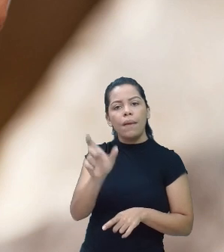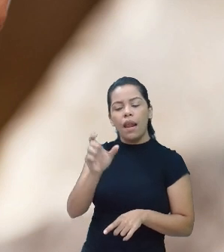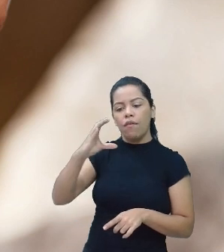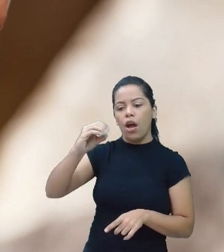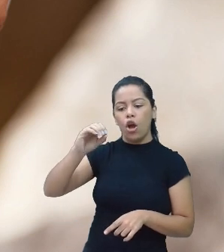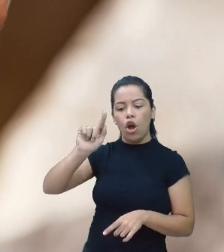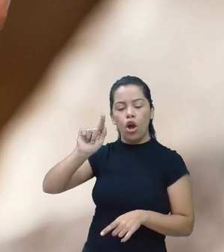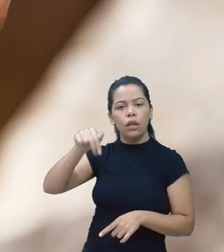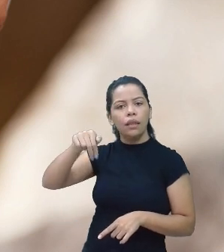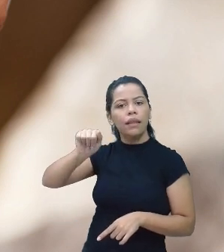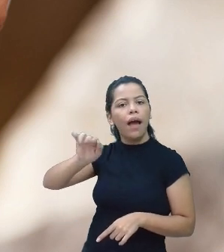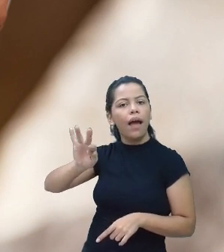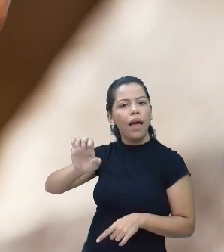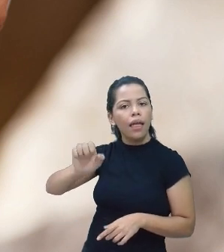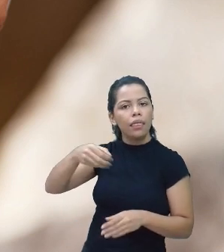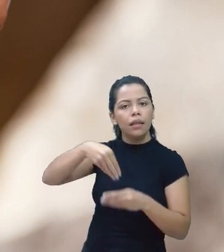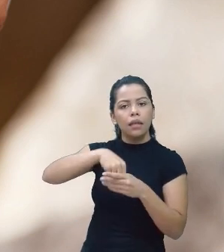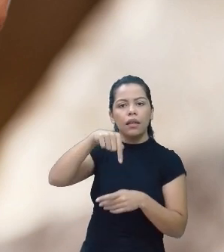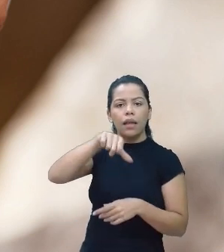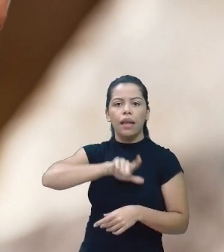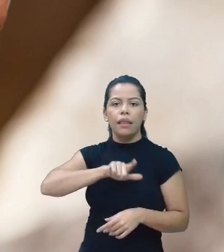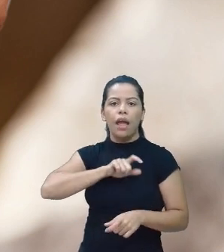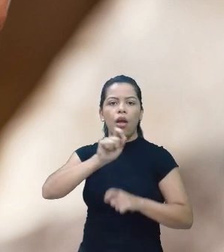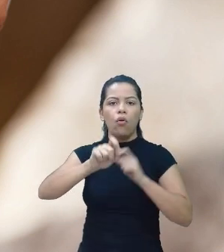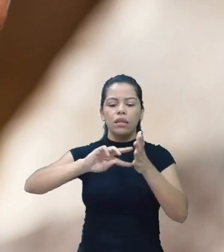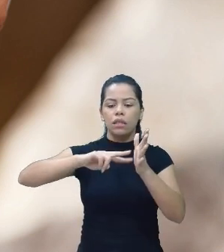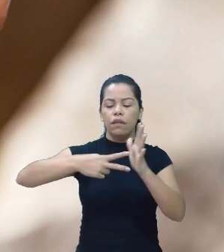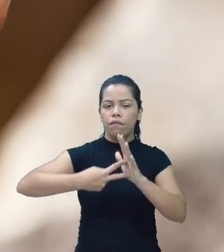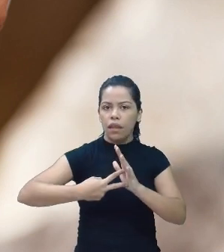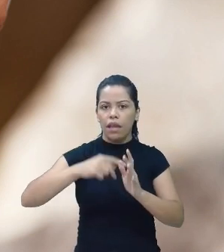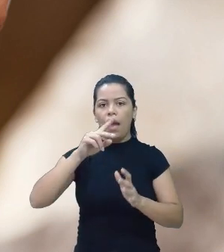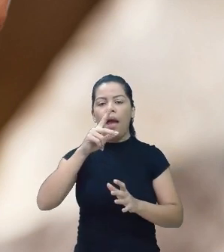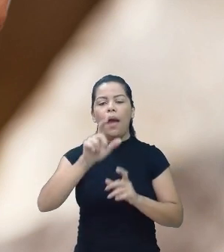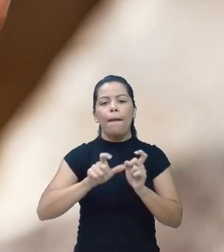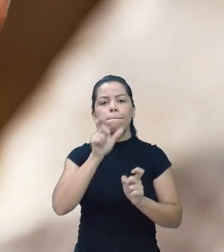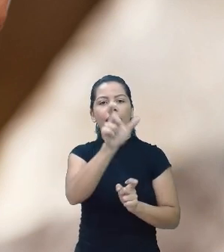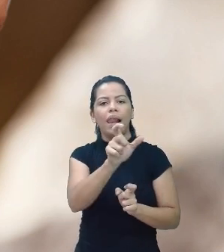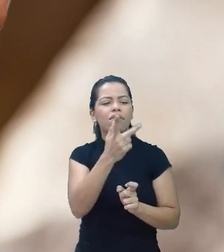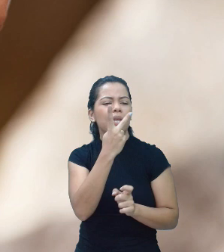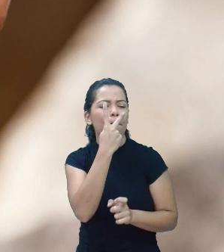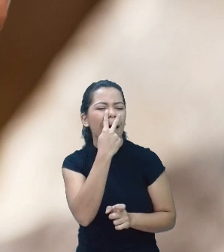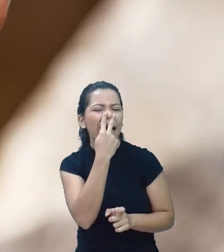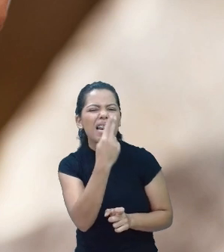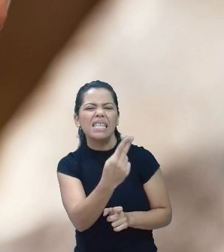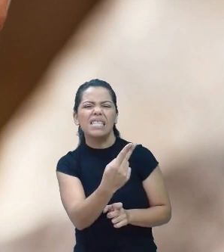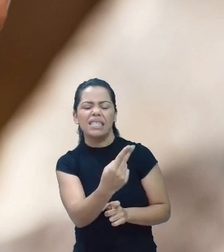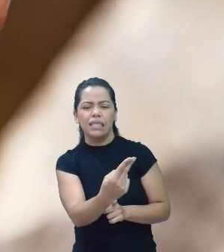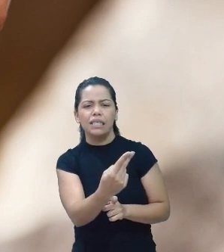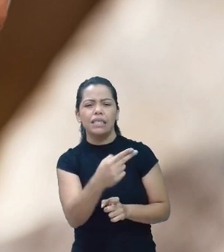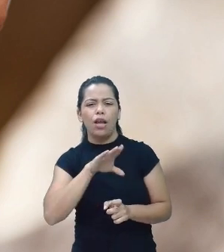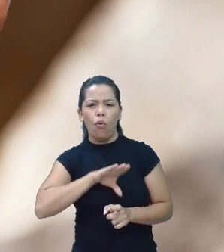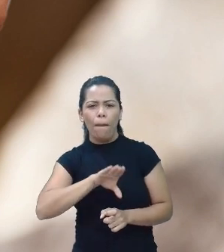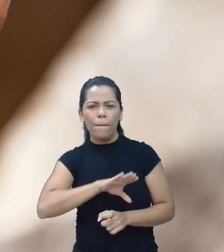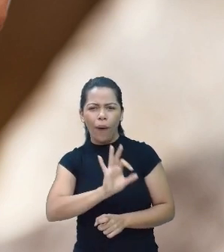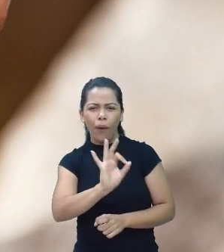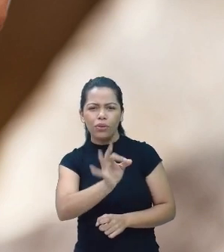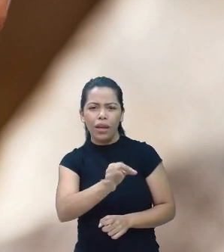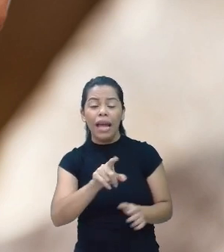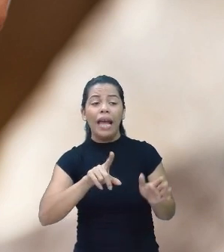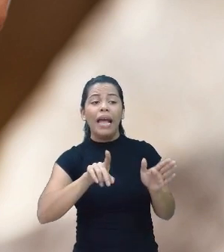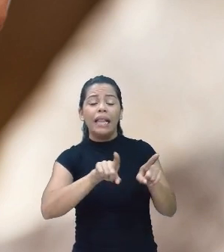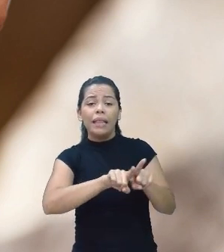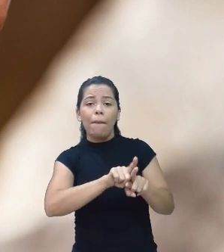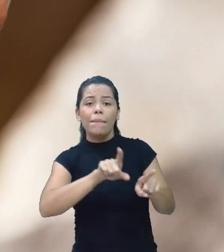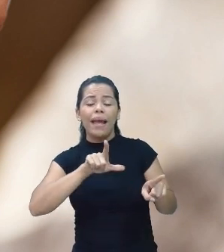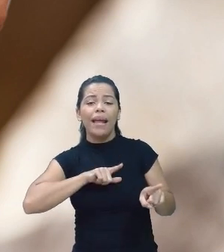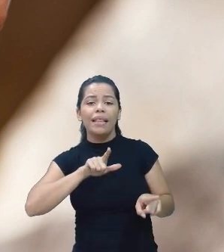palavra list, né, que é lista, ingredients, que é ingredientes, claro, e temos um falso cognato, pessoal,